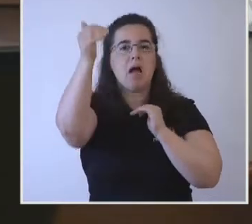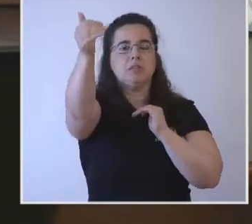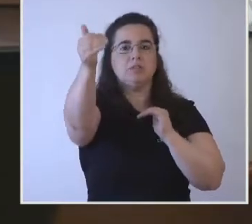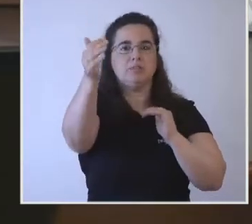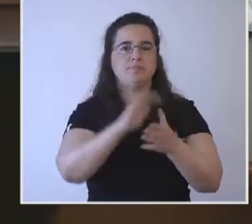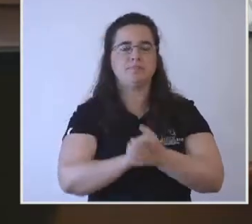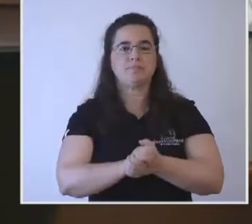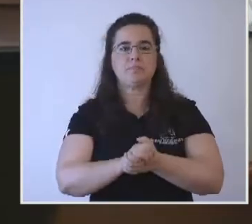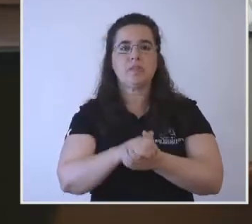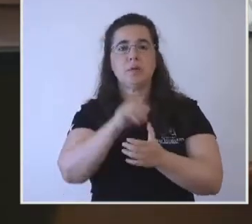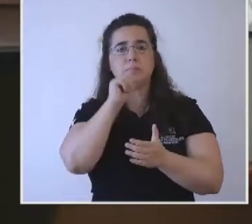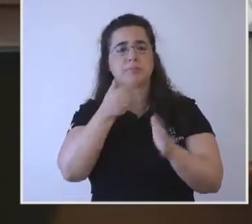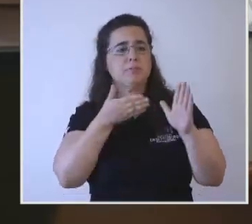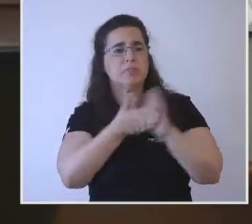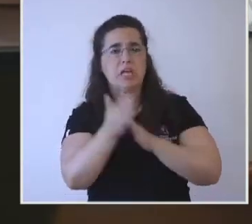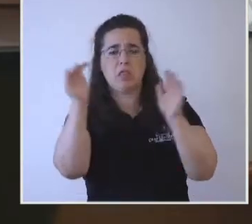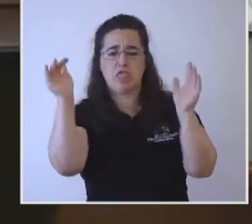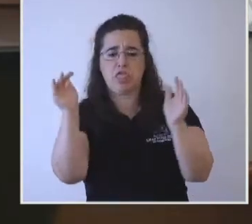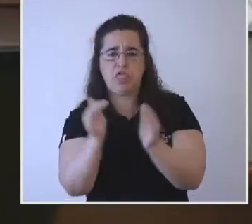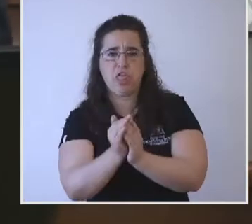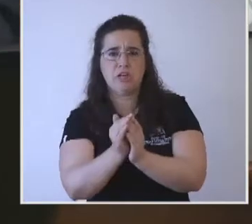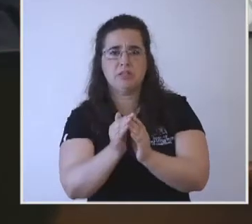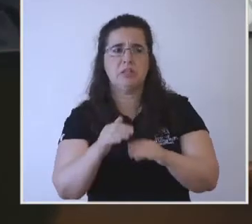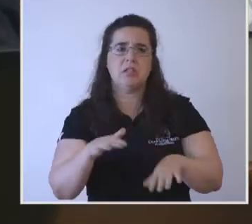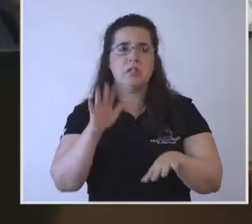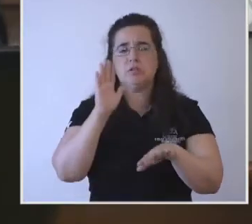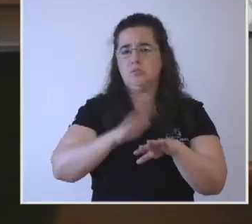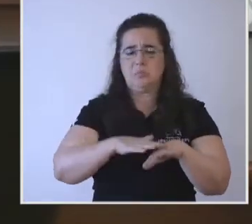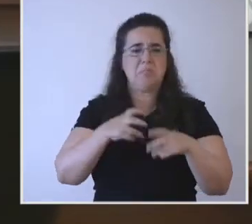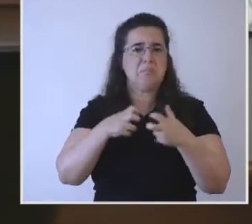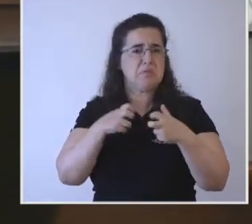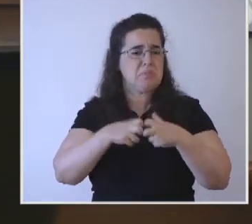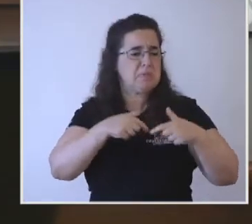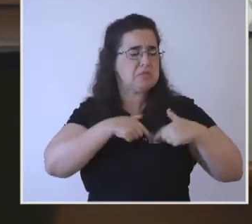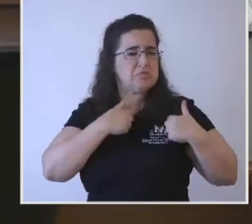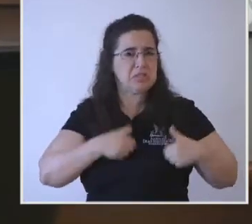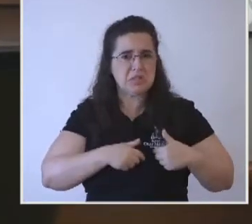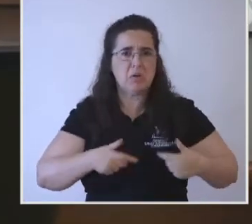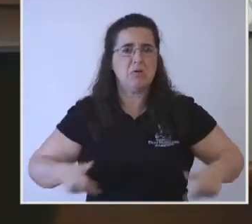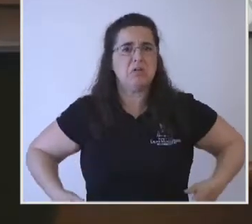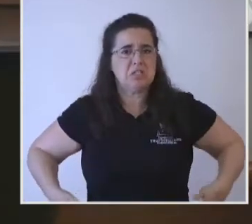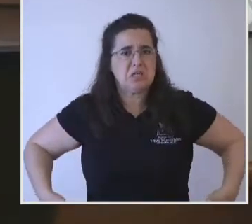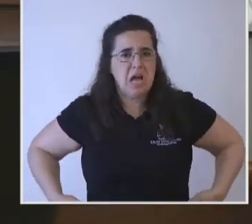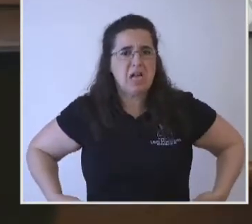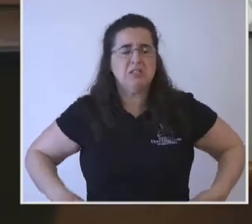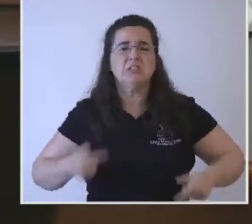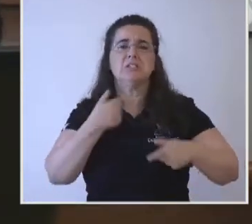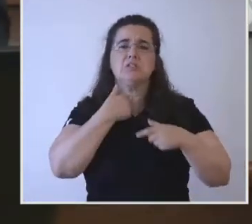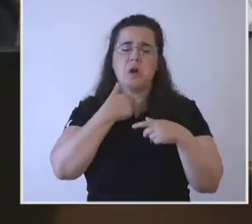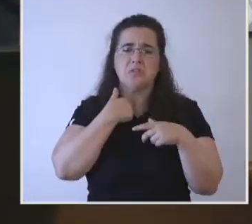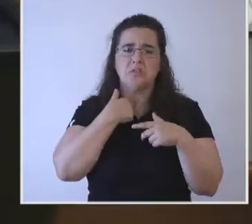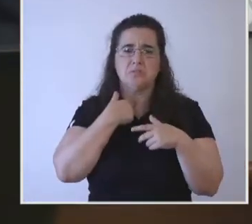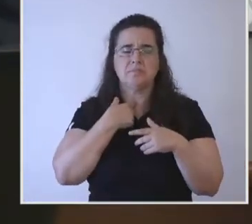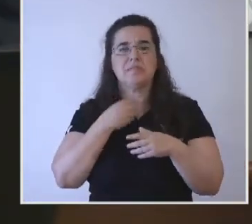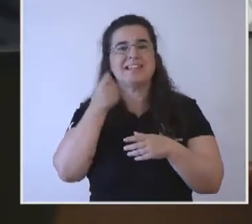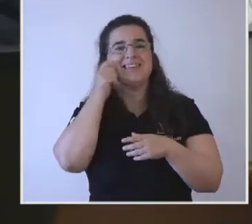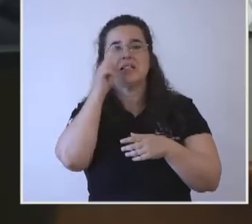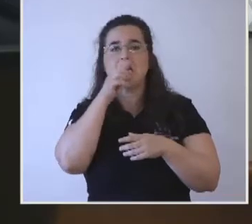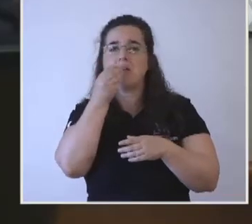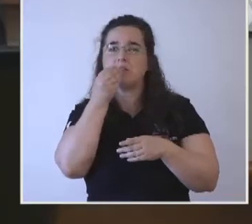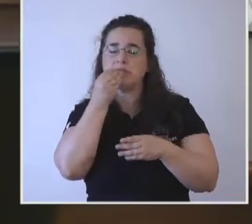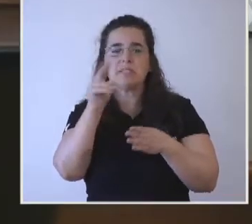menor mortalidade por todas as causas, por doença cardiovascular, renal e endócrina. Os vegetarianos têm menos